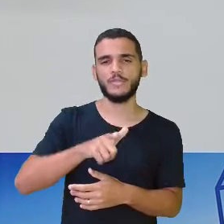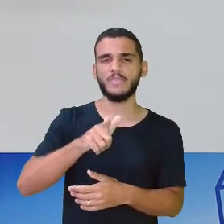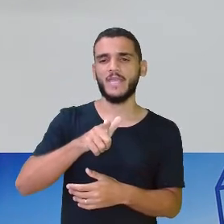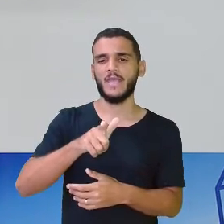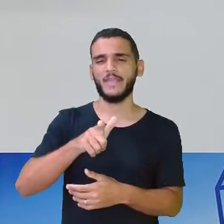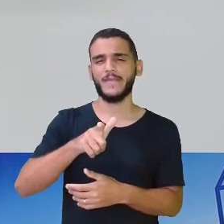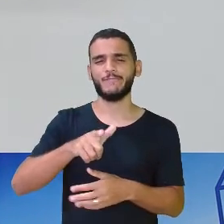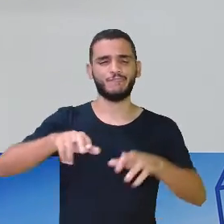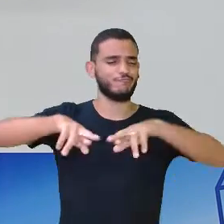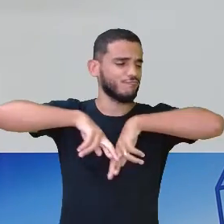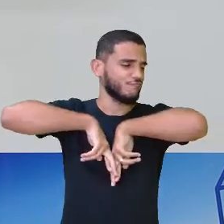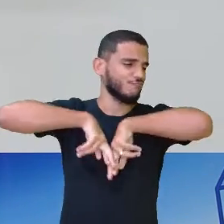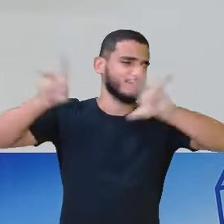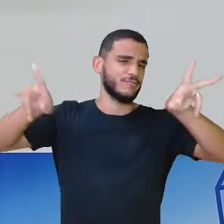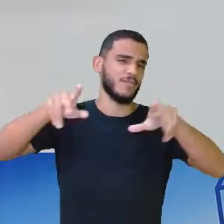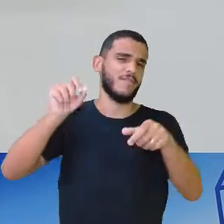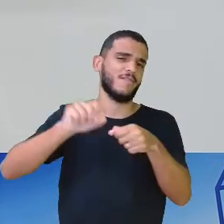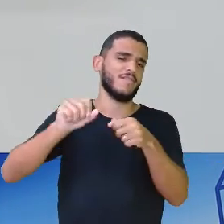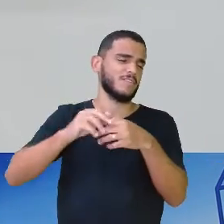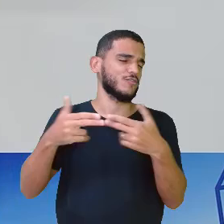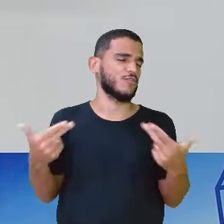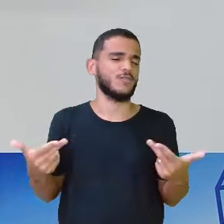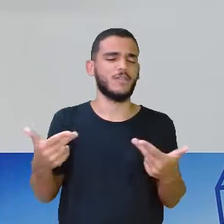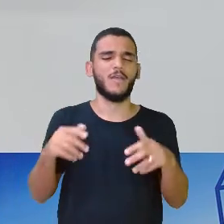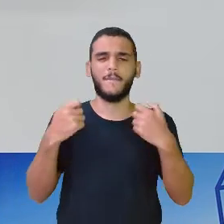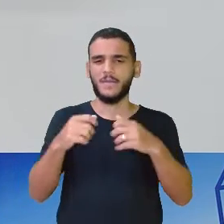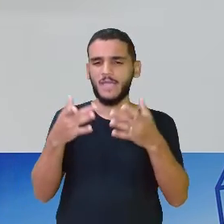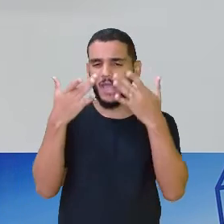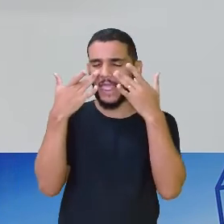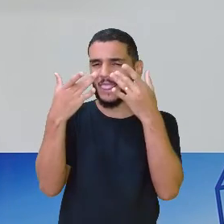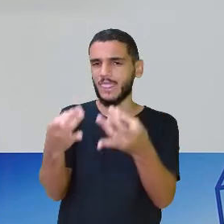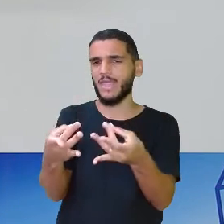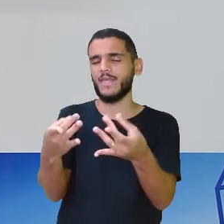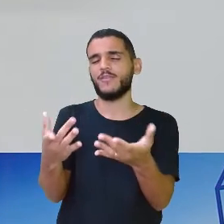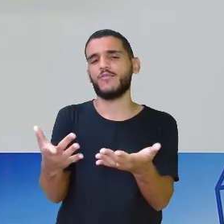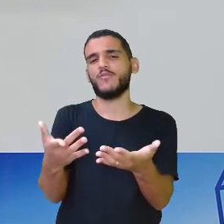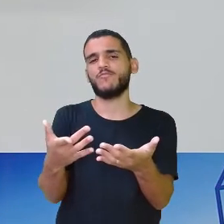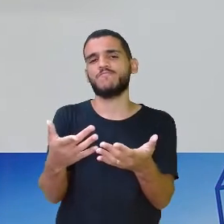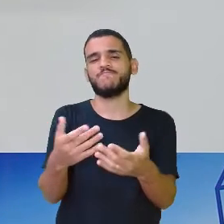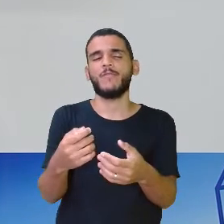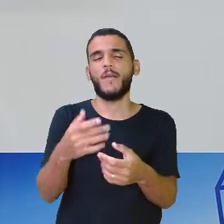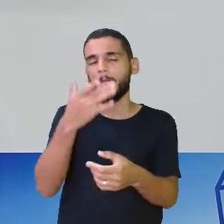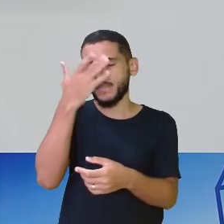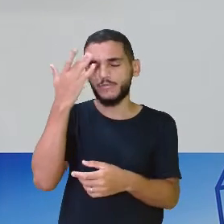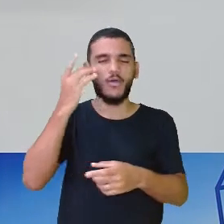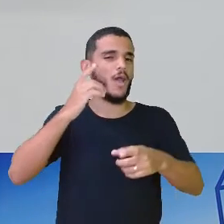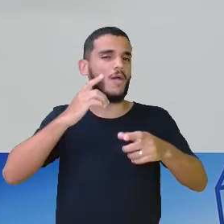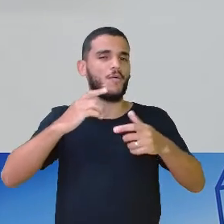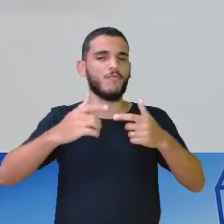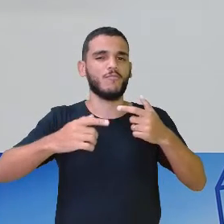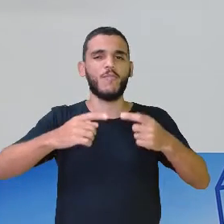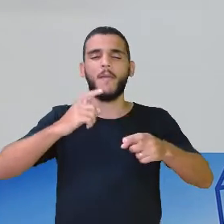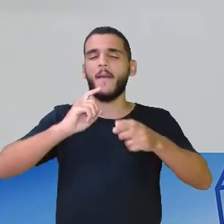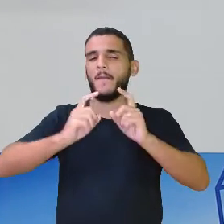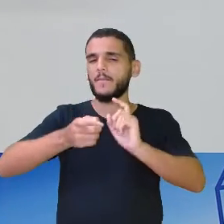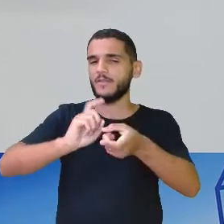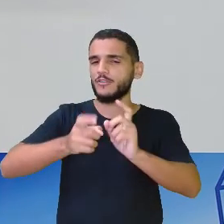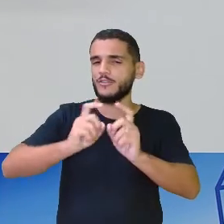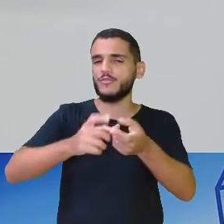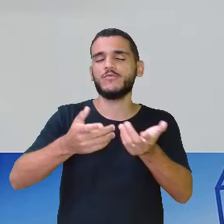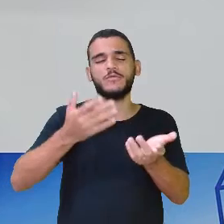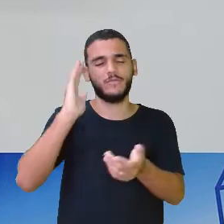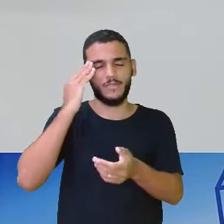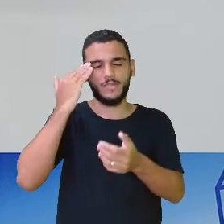a gente tem que ficar atento, né, para esses discursos, né? Vocês, turminha aí do 9º ano, tem que ficar sempre atento para